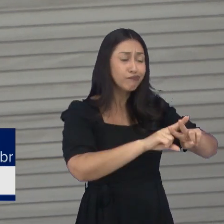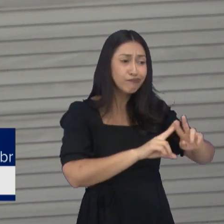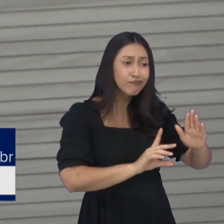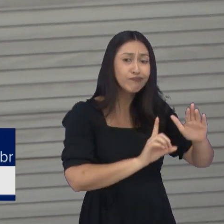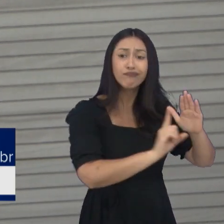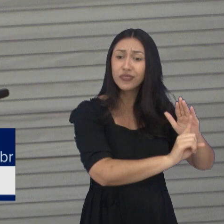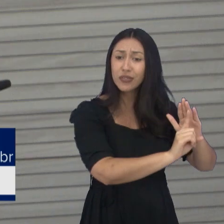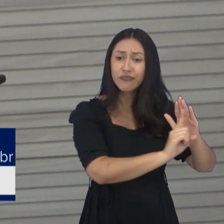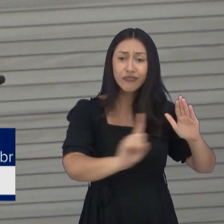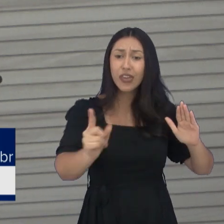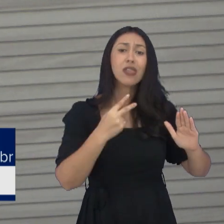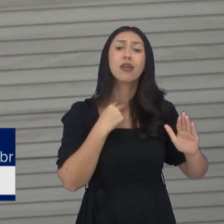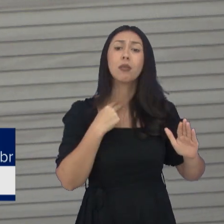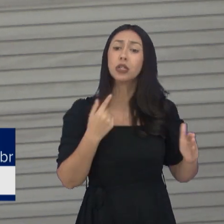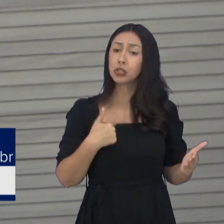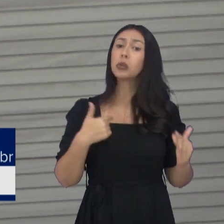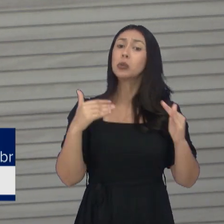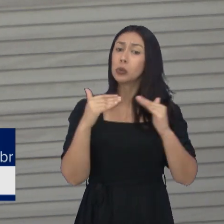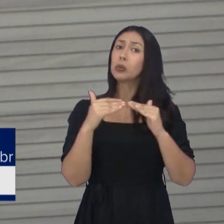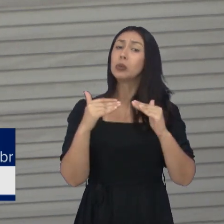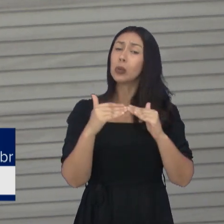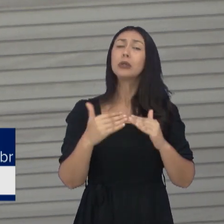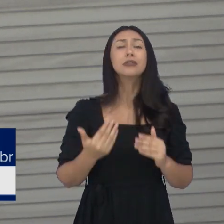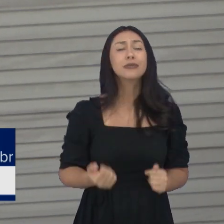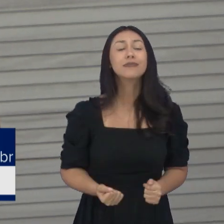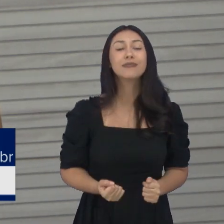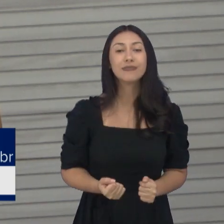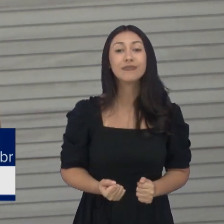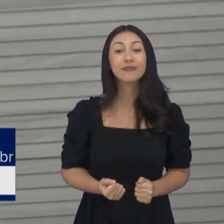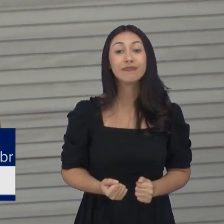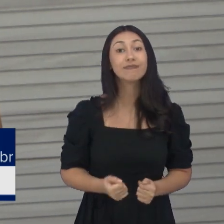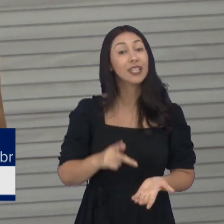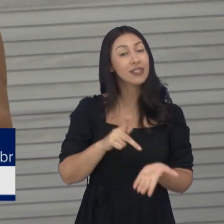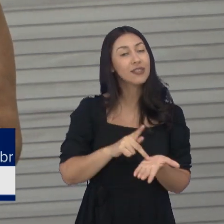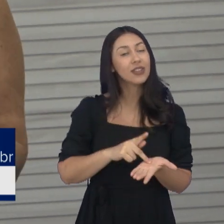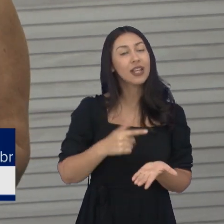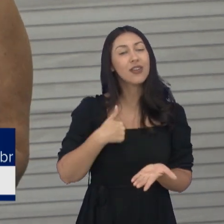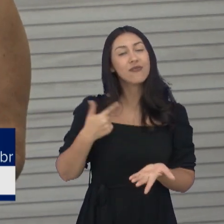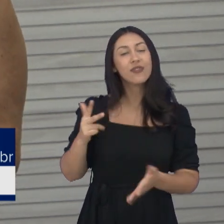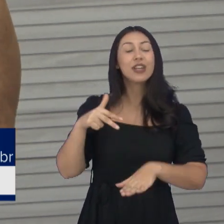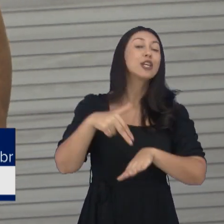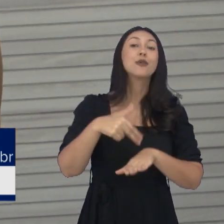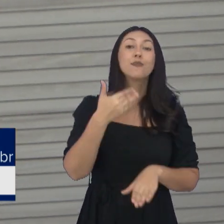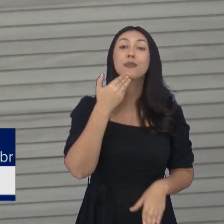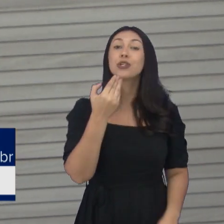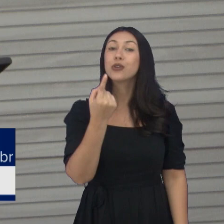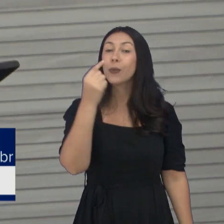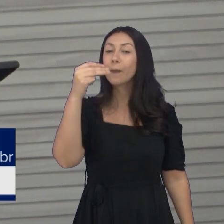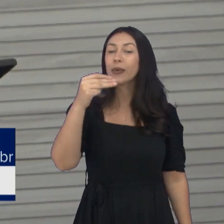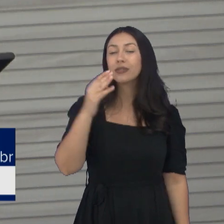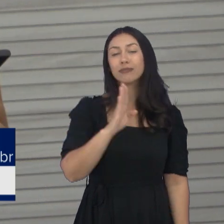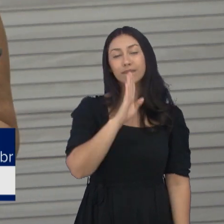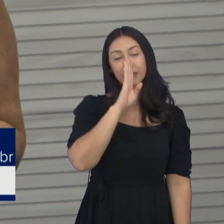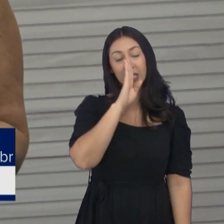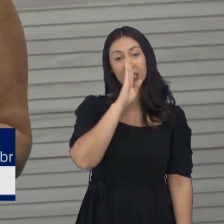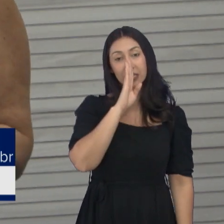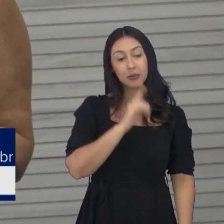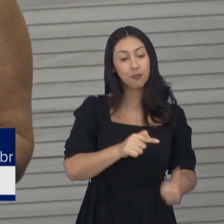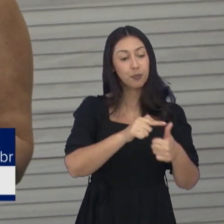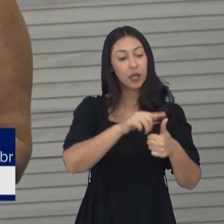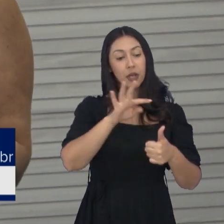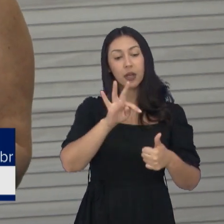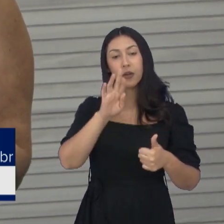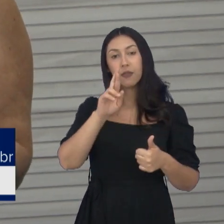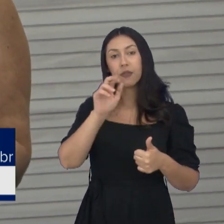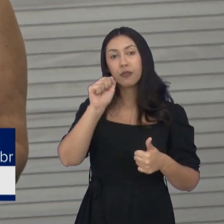dos presos não saírem. Eu concordo. Na verdade, eu vim aqui pedir um minuto de silêncio. Para Francisco de